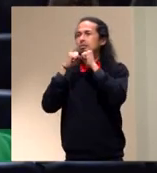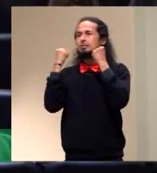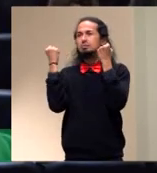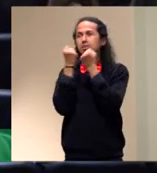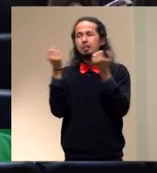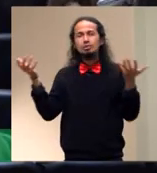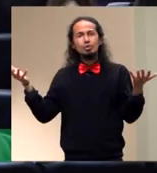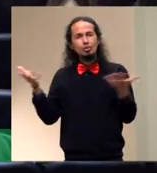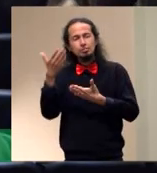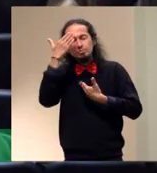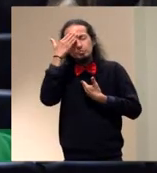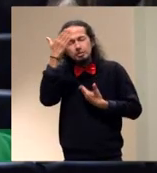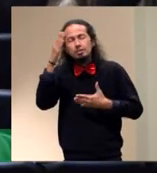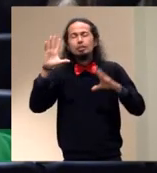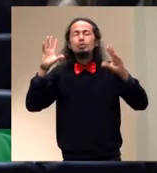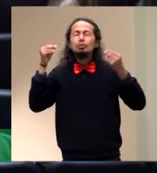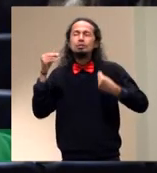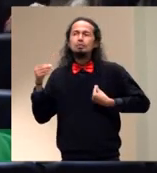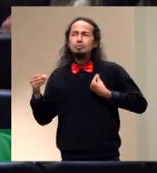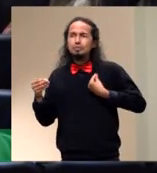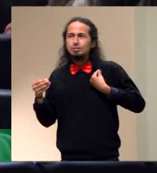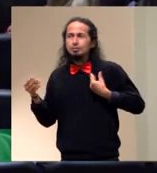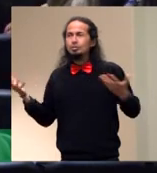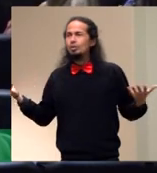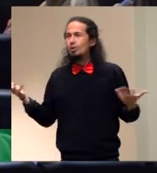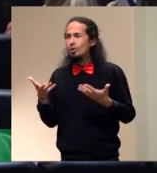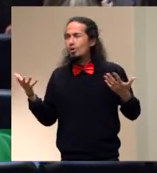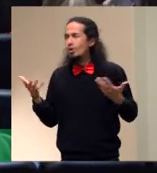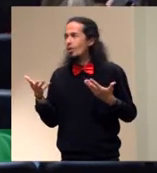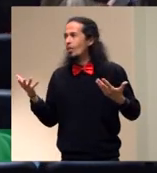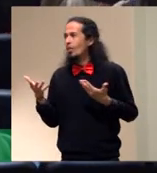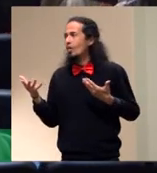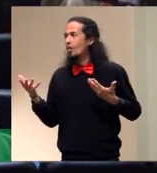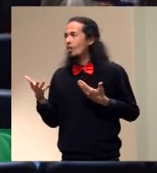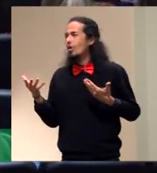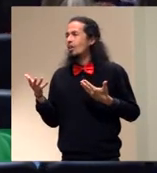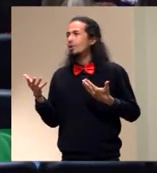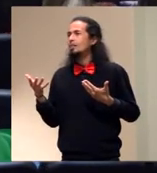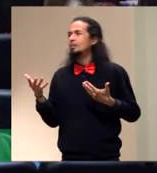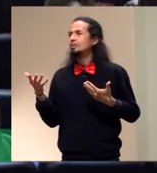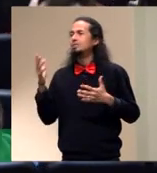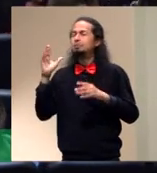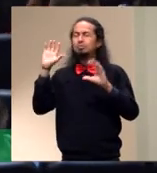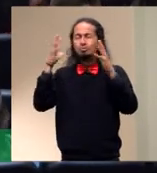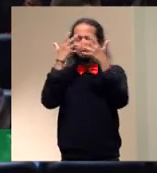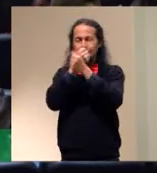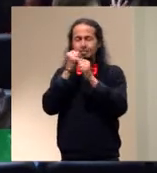hoje. Muito obrigada pela presença de todos, pela participação e por esse bonito evento.